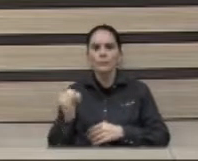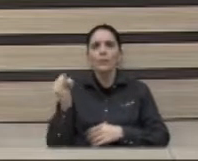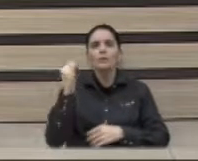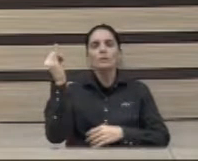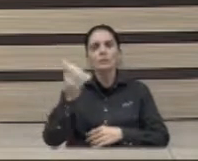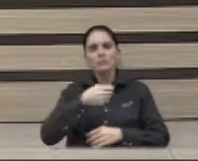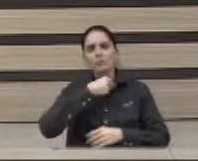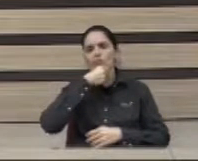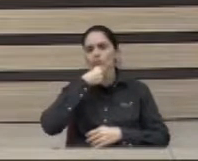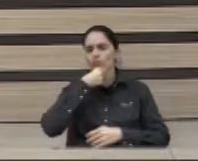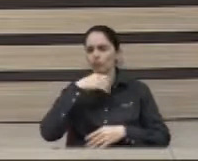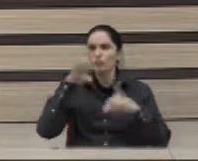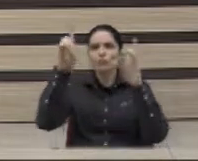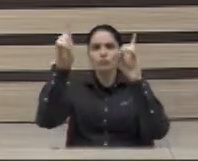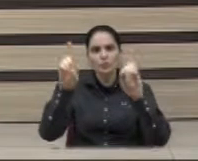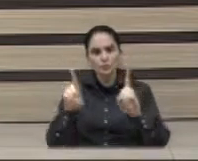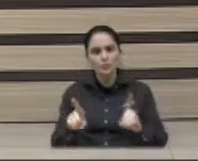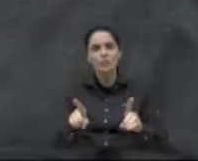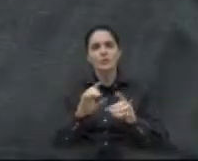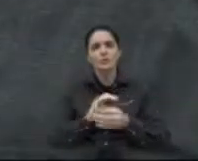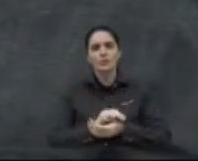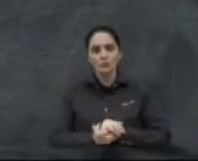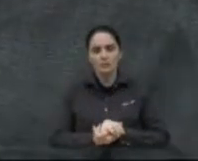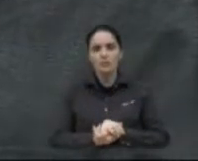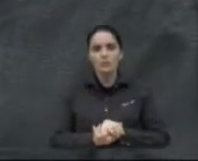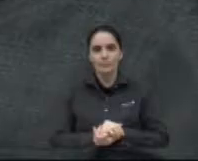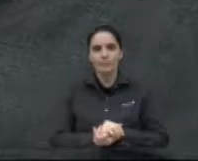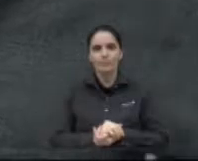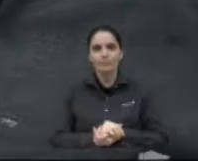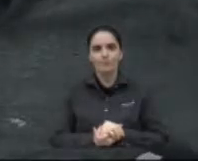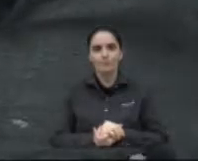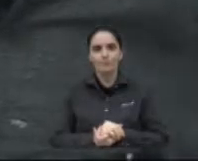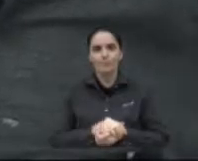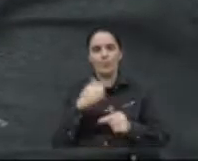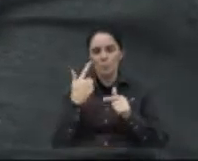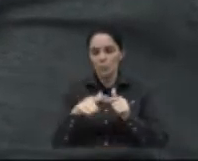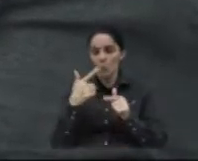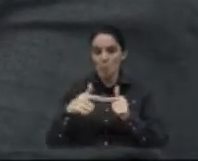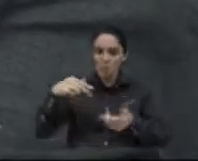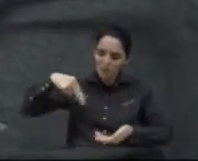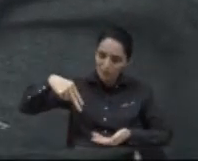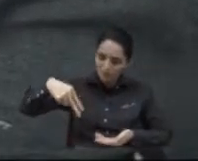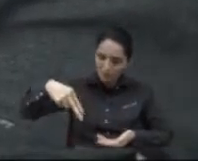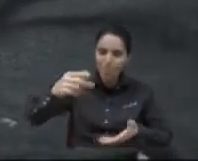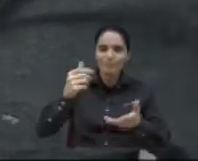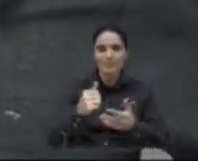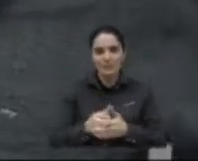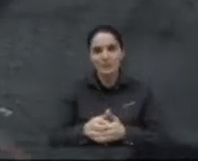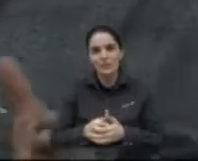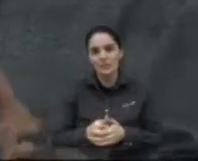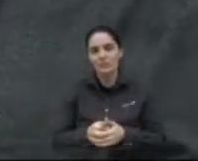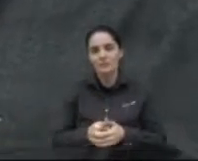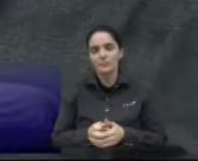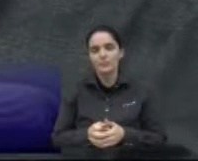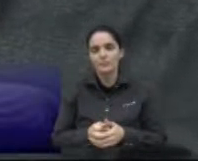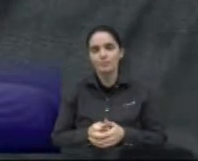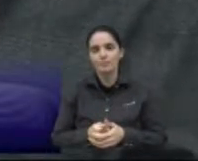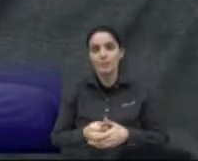idosos, deficientes que estão com situação de locomoção, recebe em casa essa vacina.